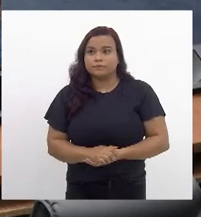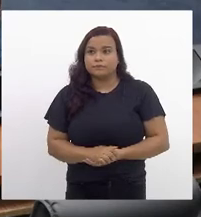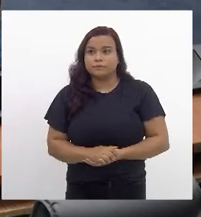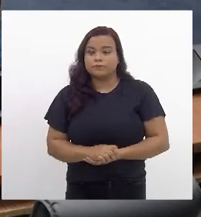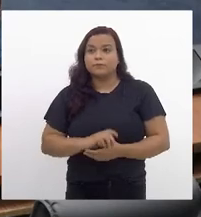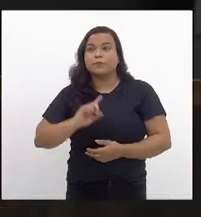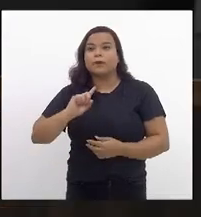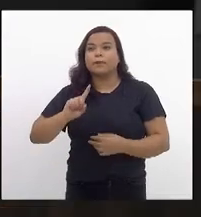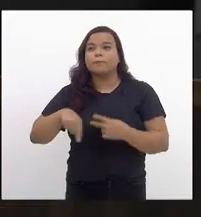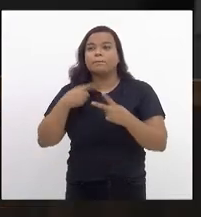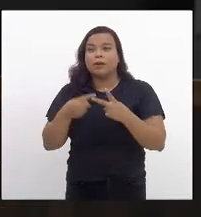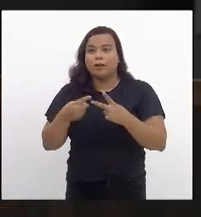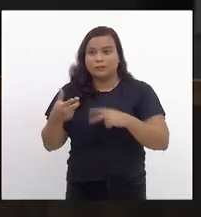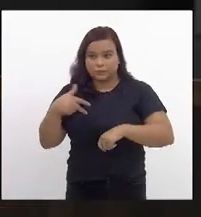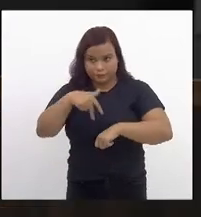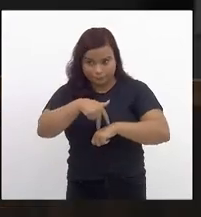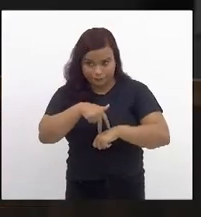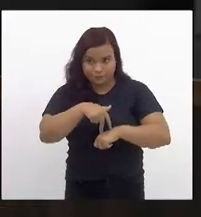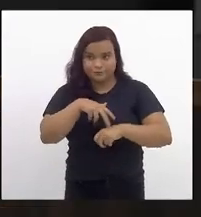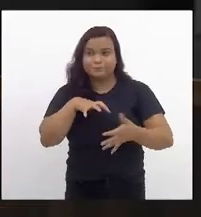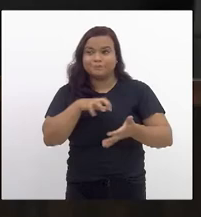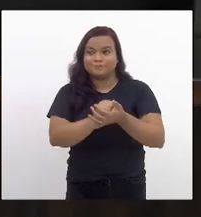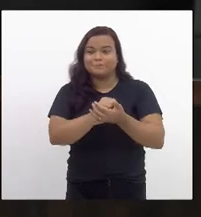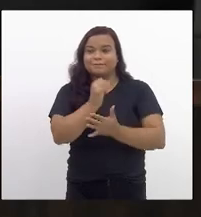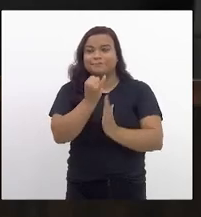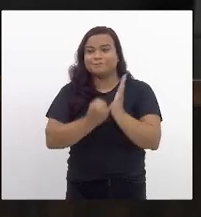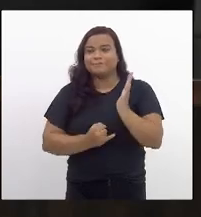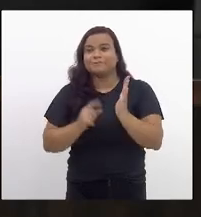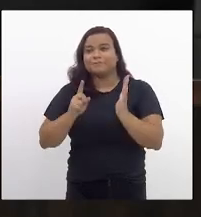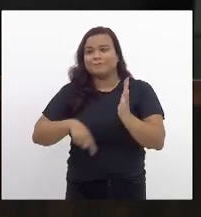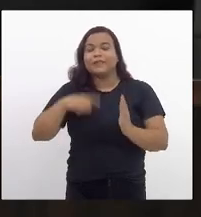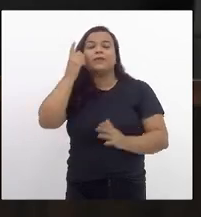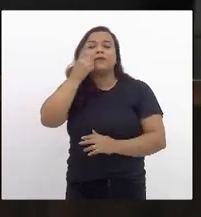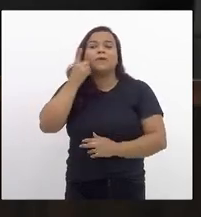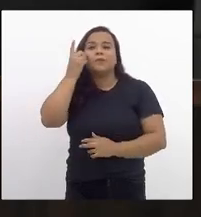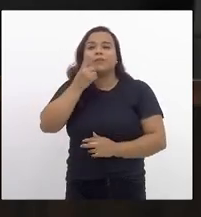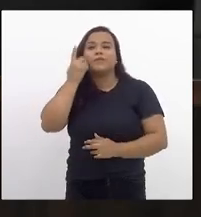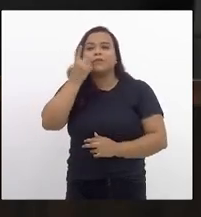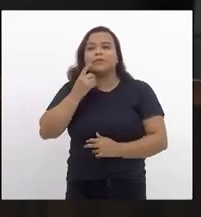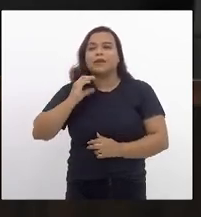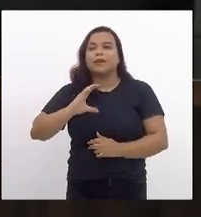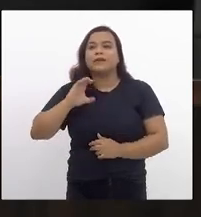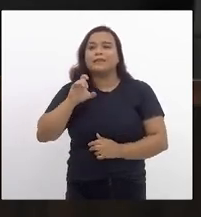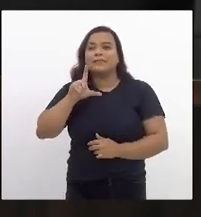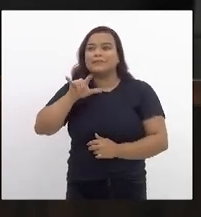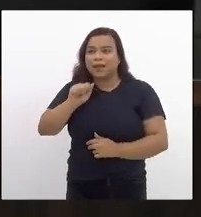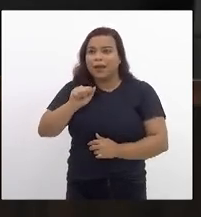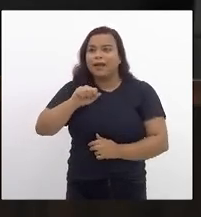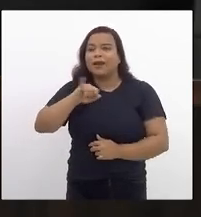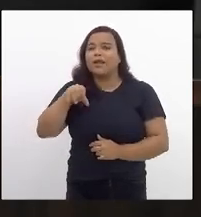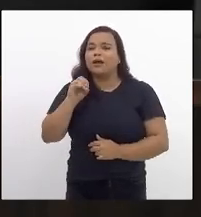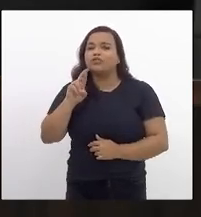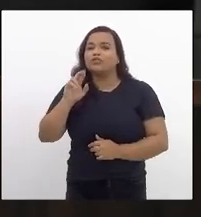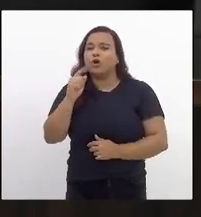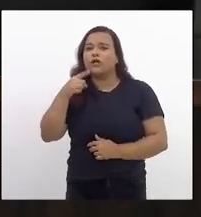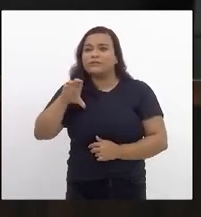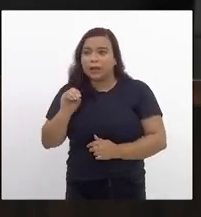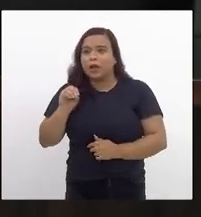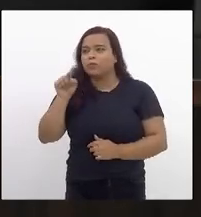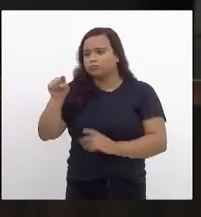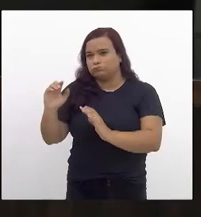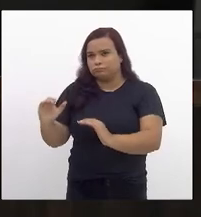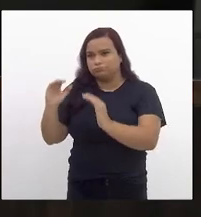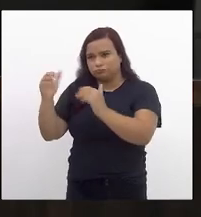a próxima oradora escrita é a nobre deputada Célia Jordão vossa